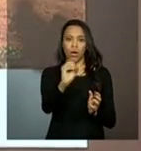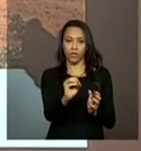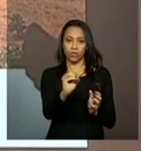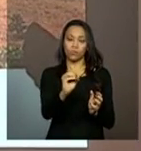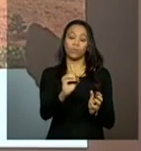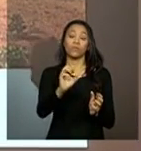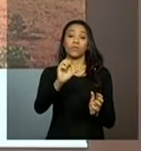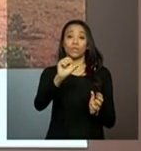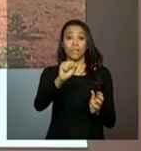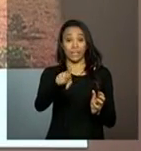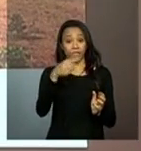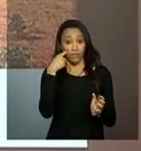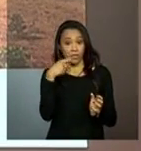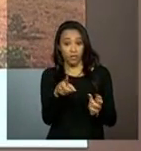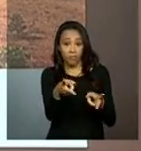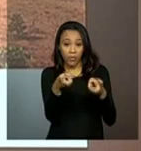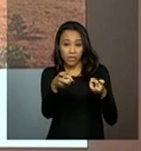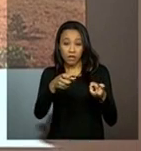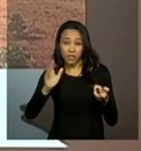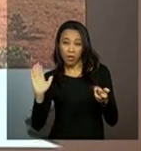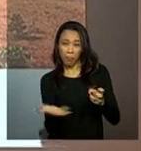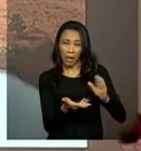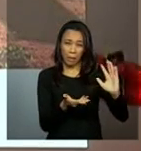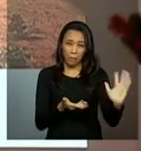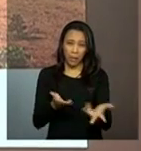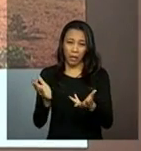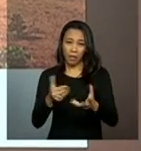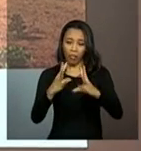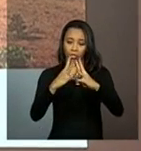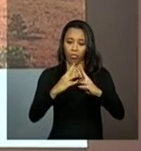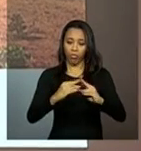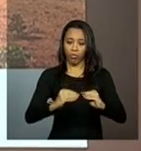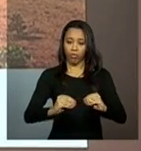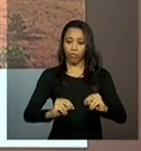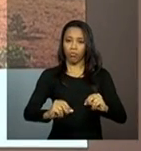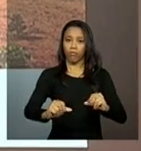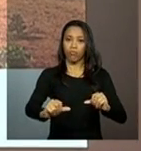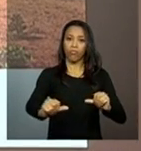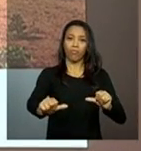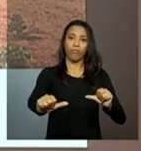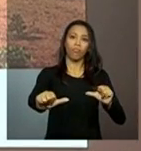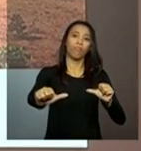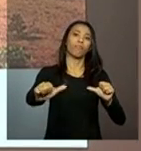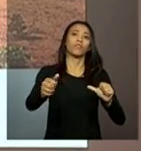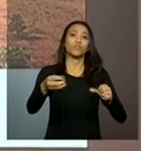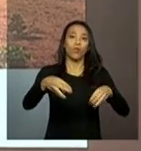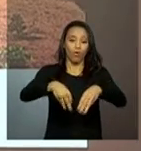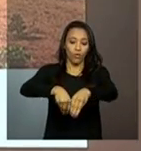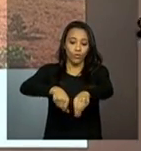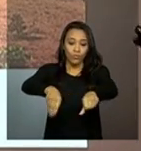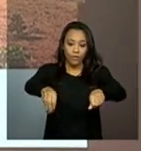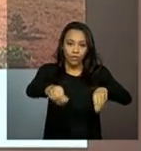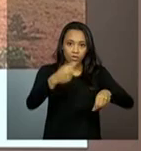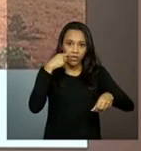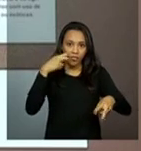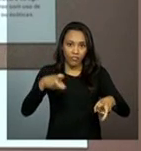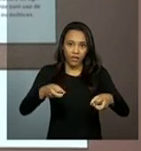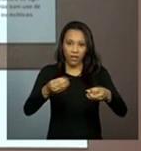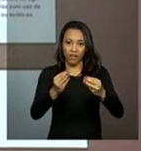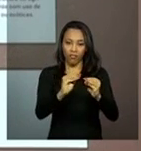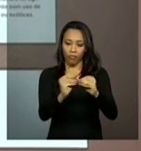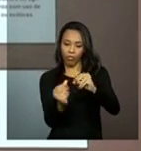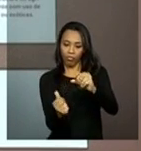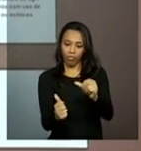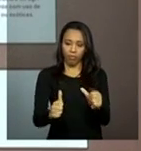de degradação, a pastagem que ao longo do tempo se degradou, ficamos praticamente com o solo exposto, com erosão e